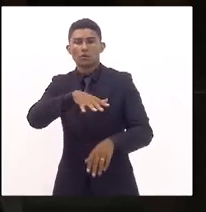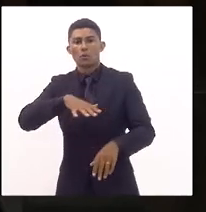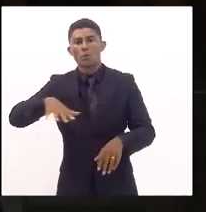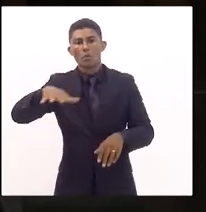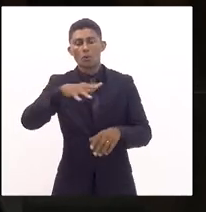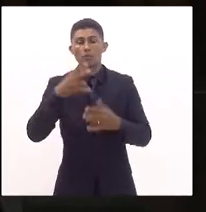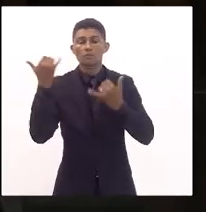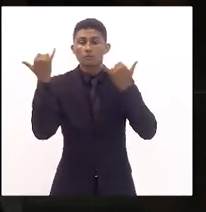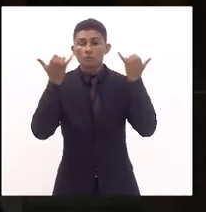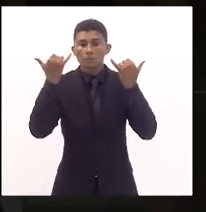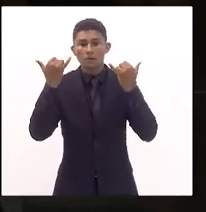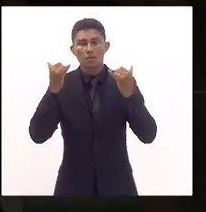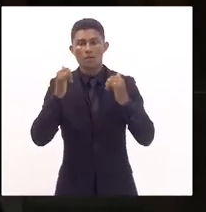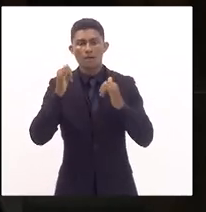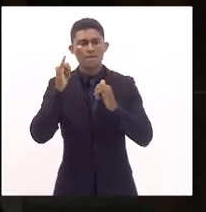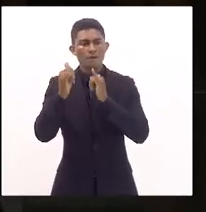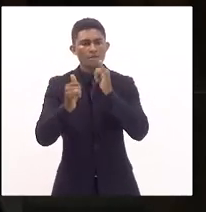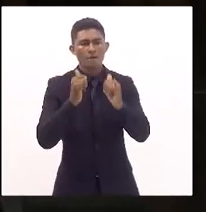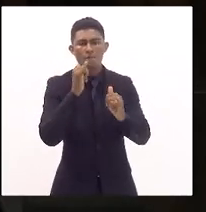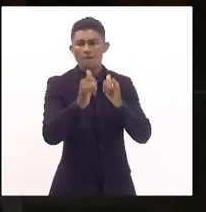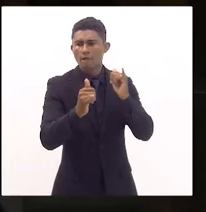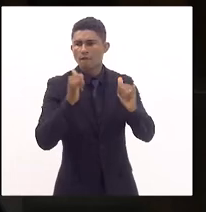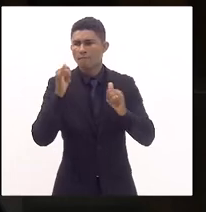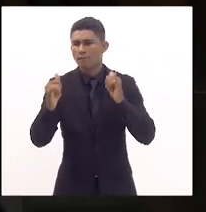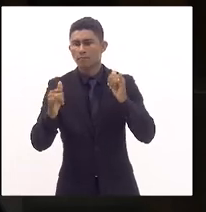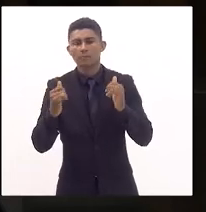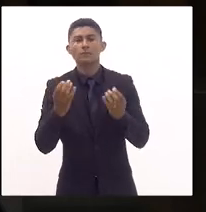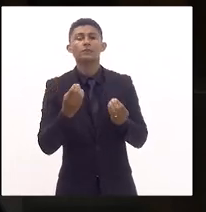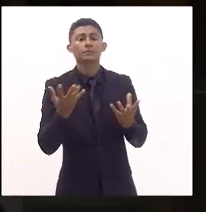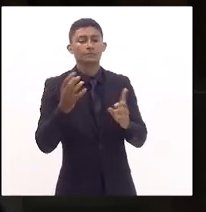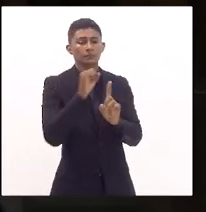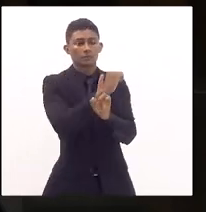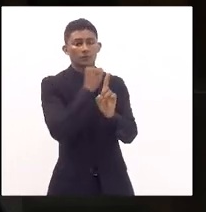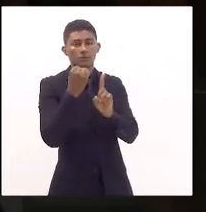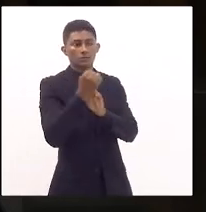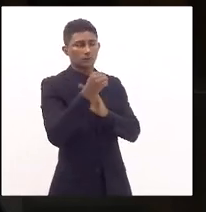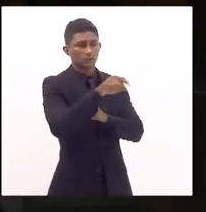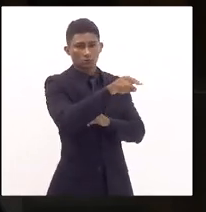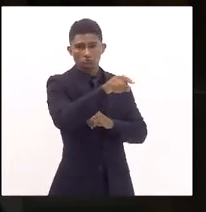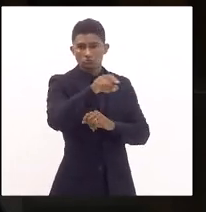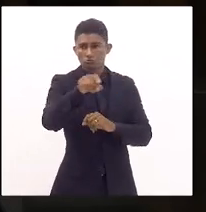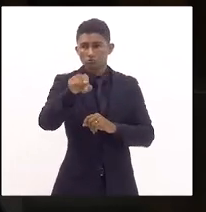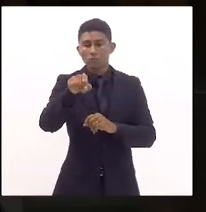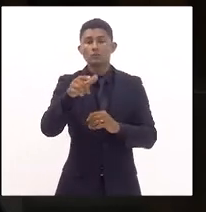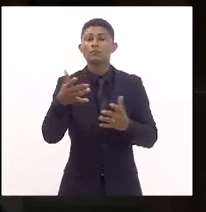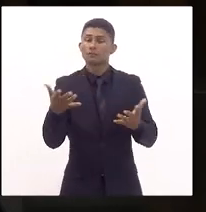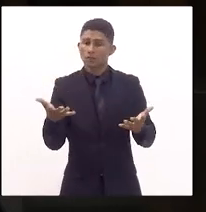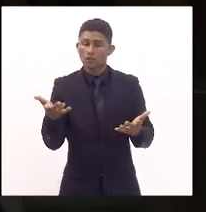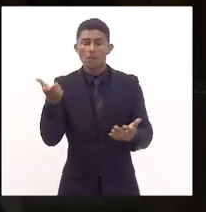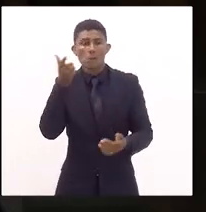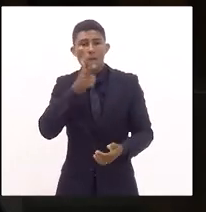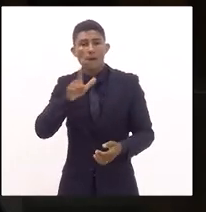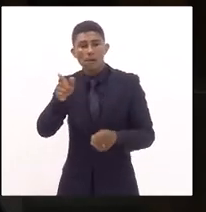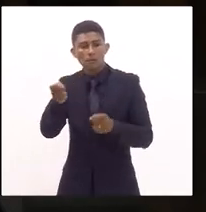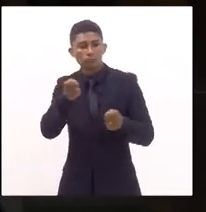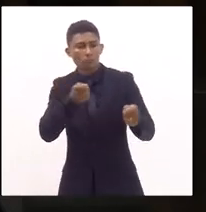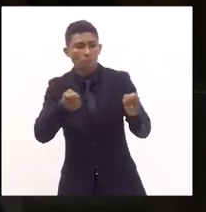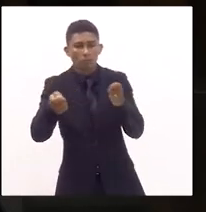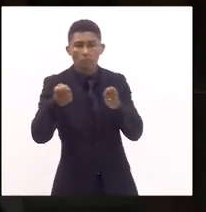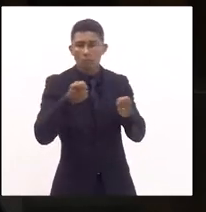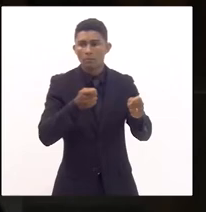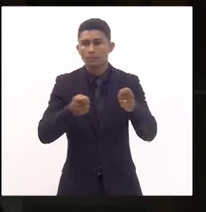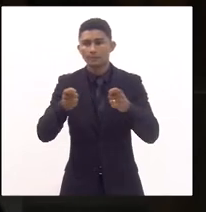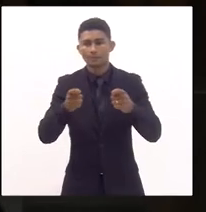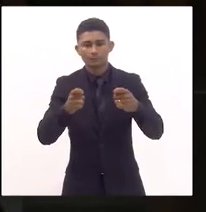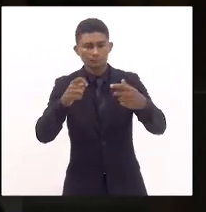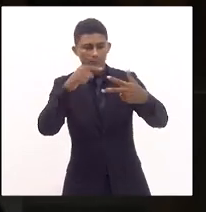que essa sociedade faça o controle junto com os